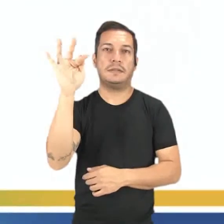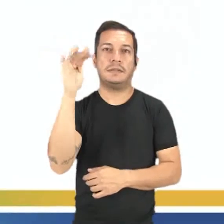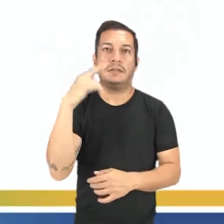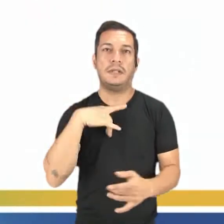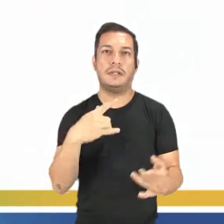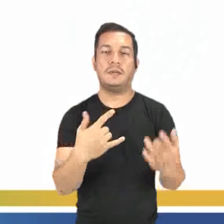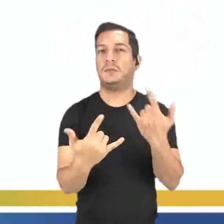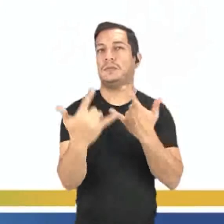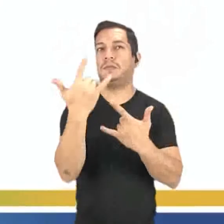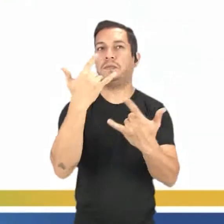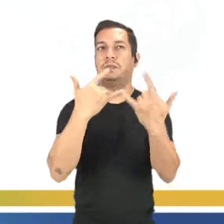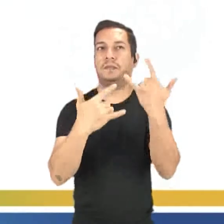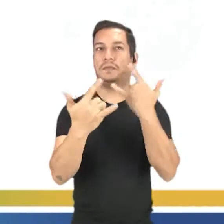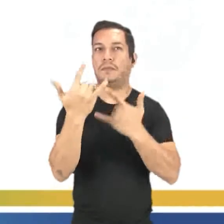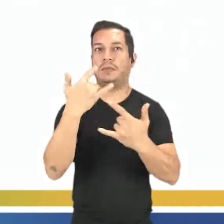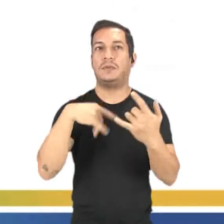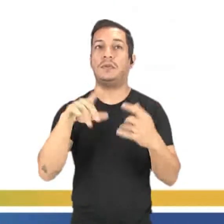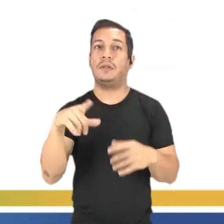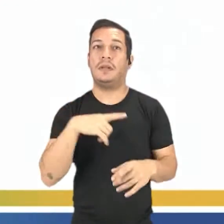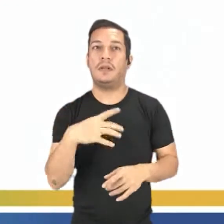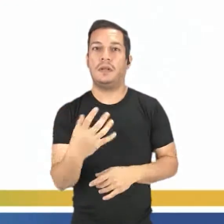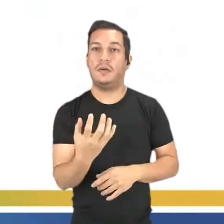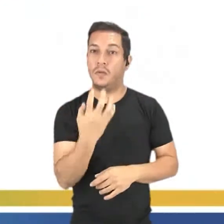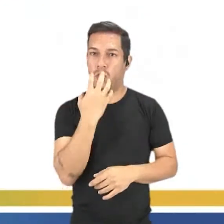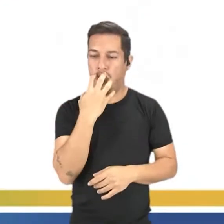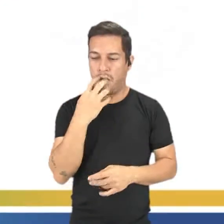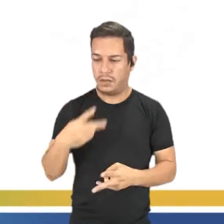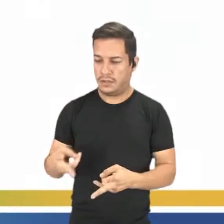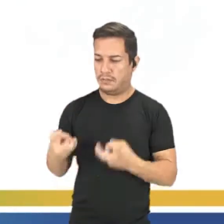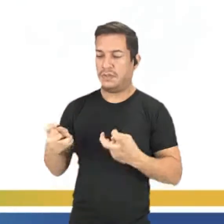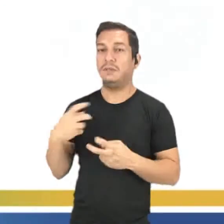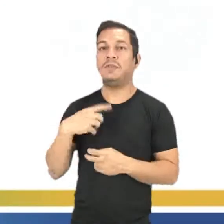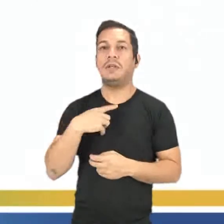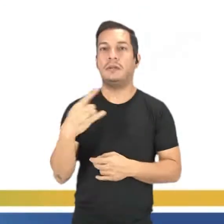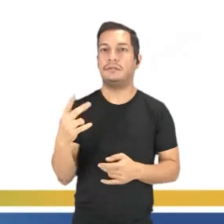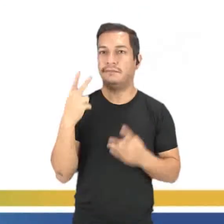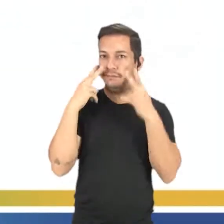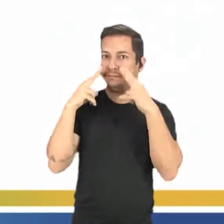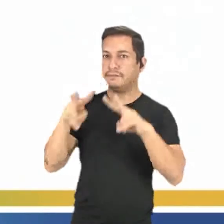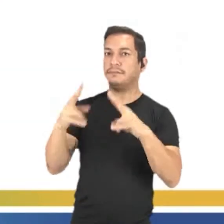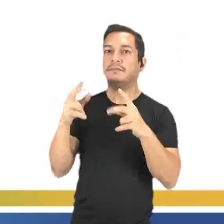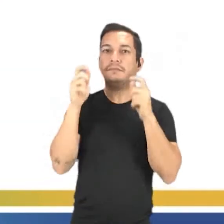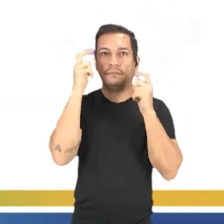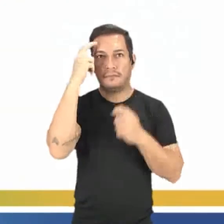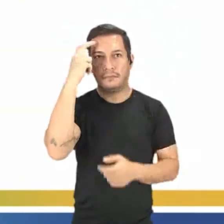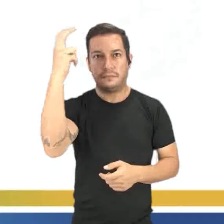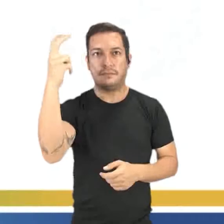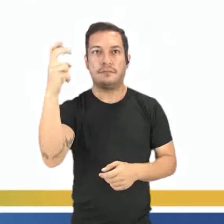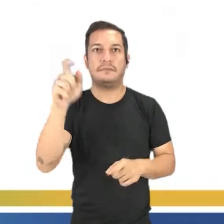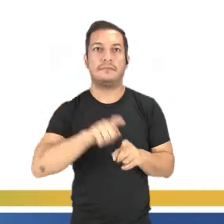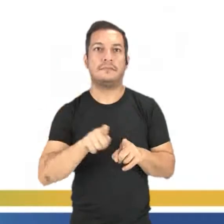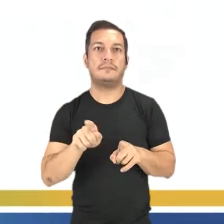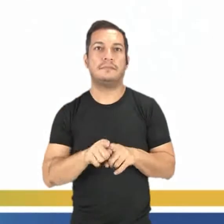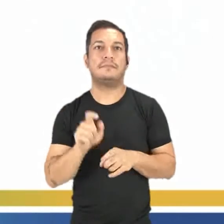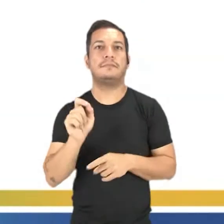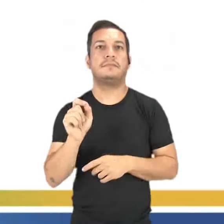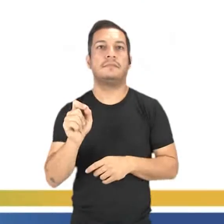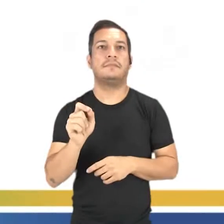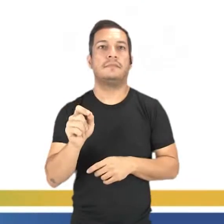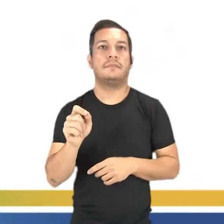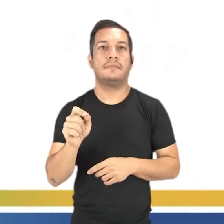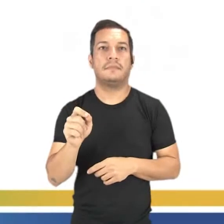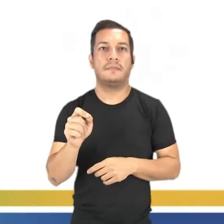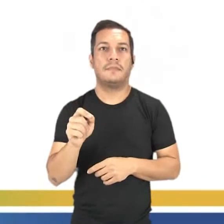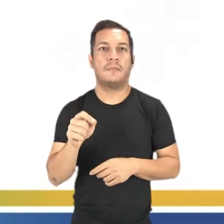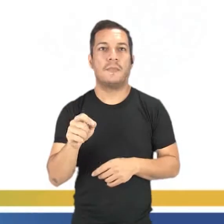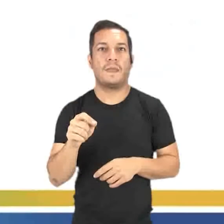de um cão de raça o olhar inteligente. Ao pé das longas vestes,